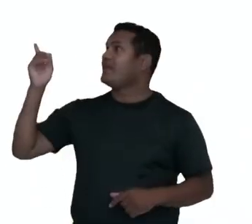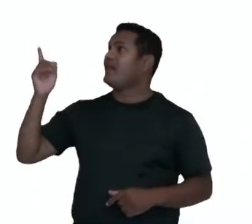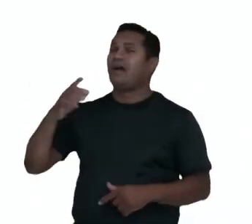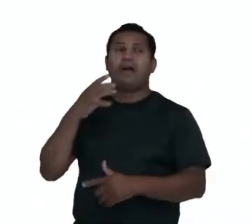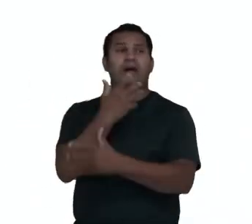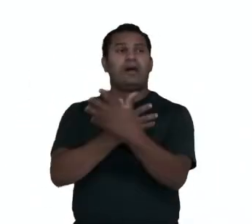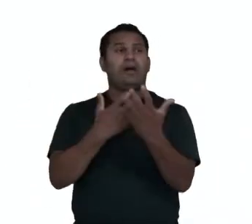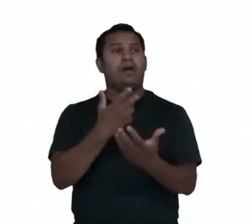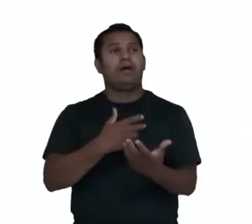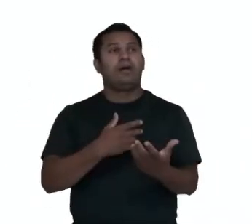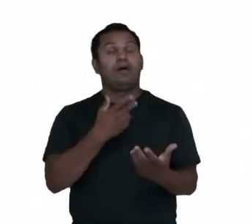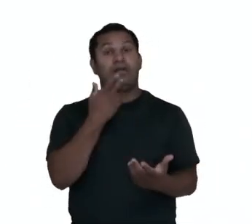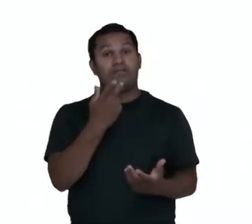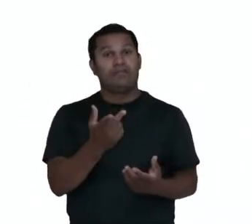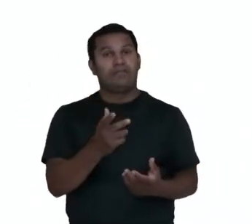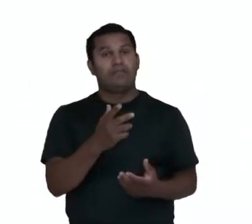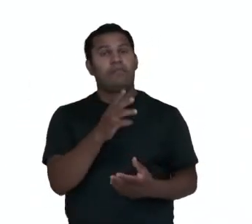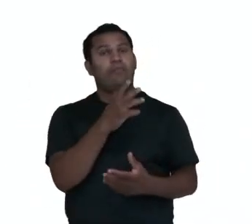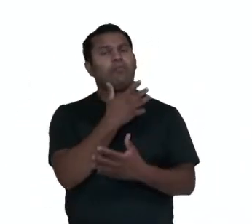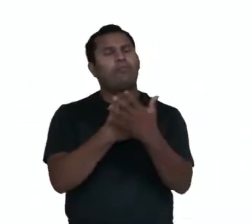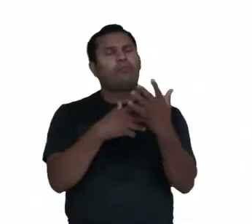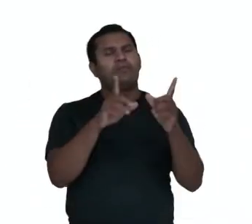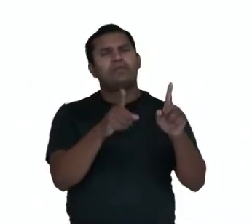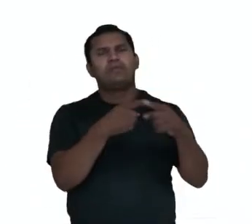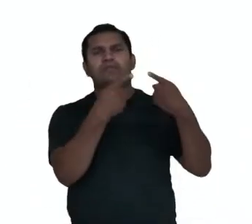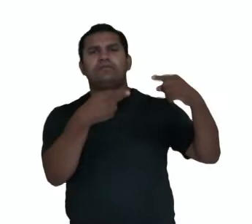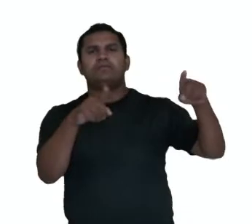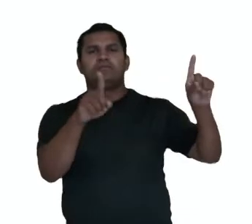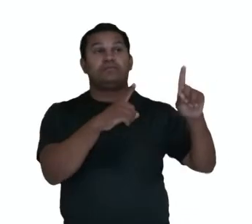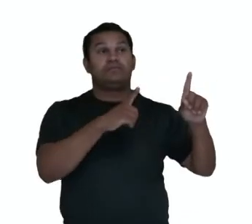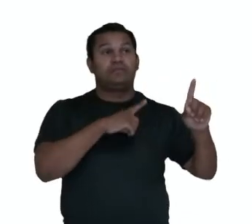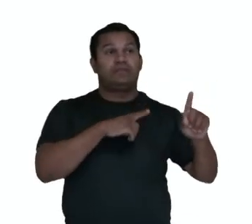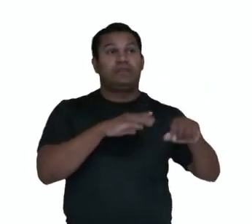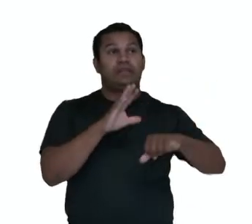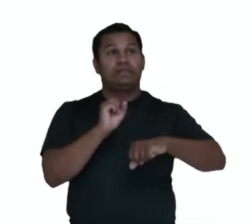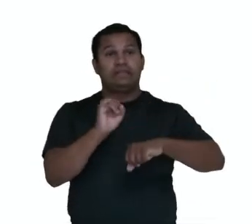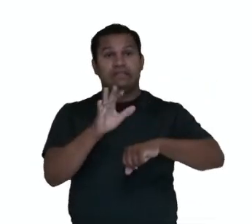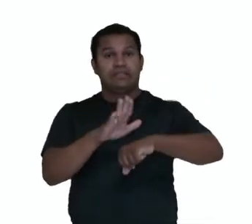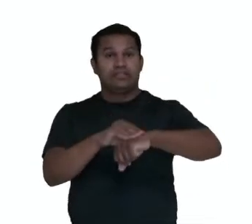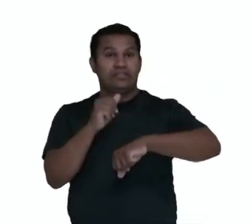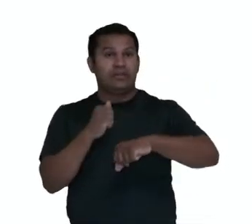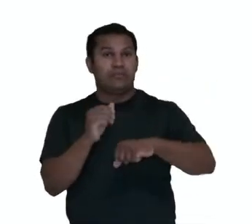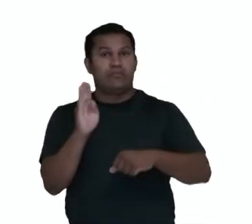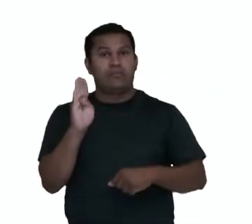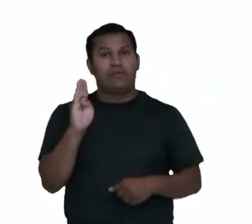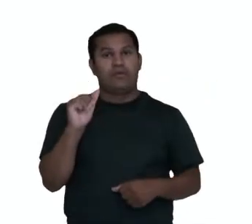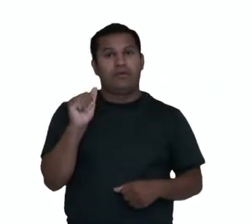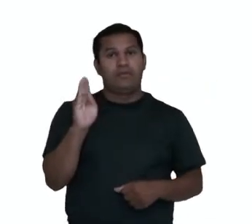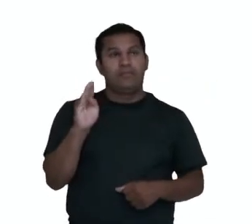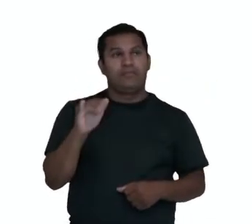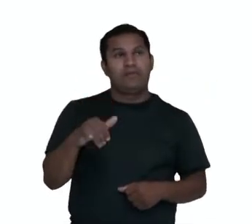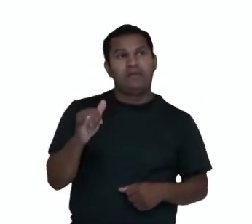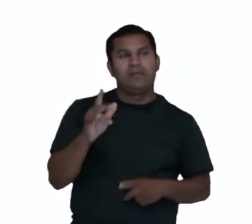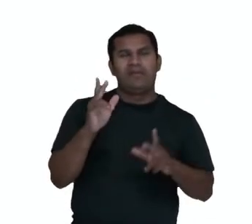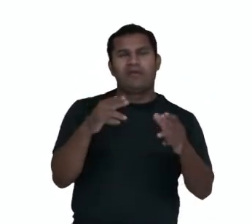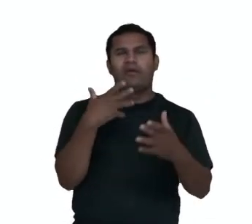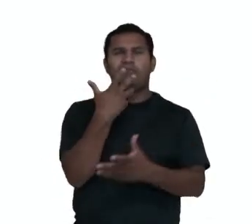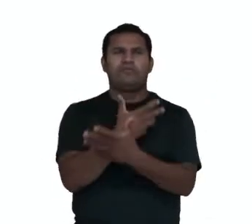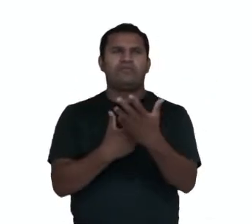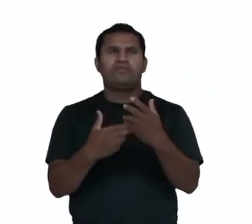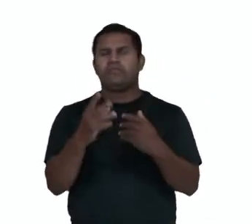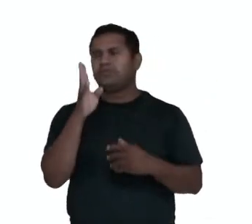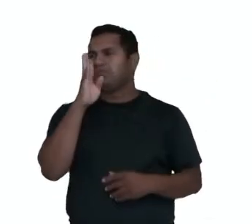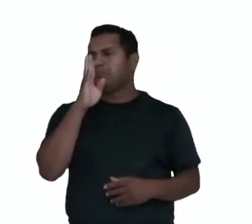Apaga meus textos, apaga meus traços, apaga meus cachos, sem fachos de amor. Se te chamo, baby, você nem